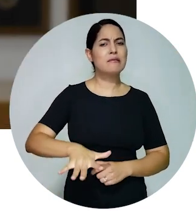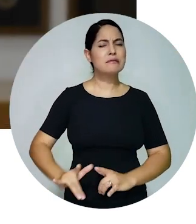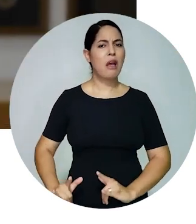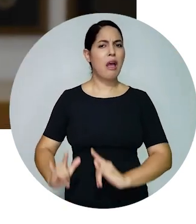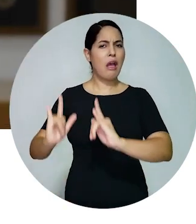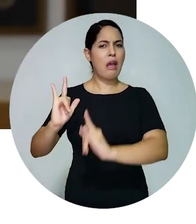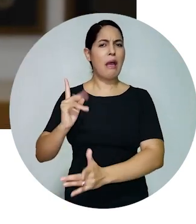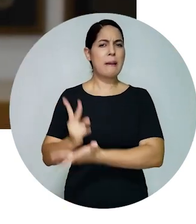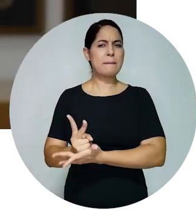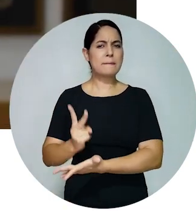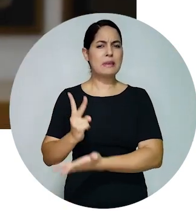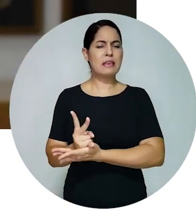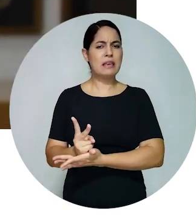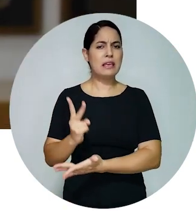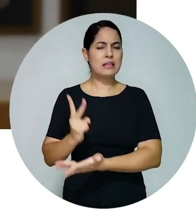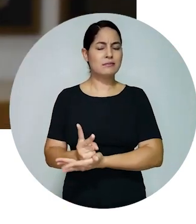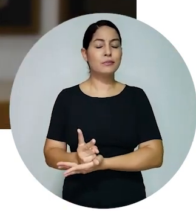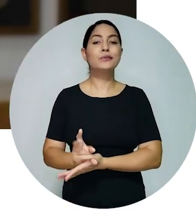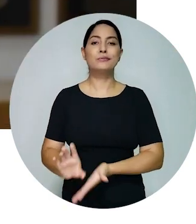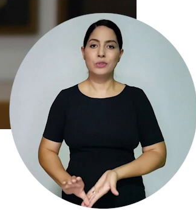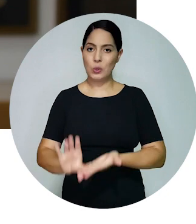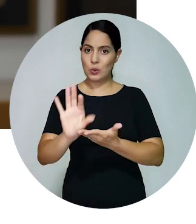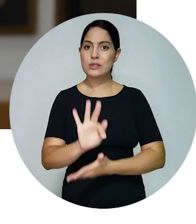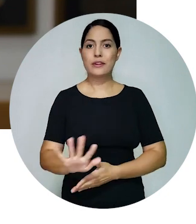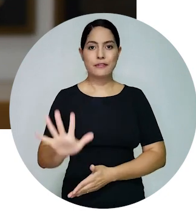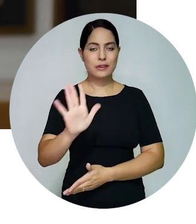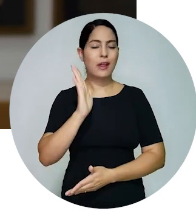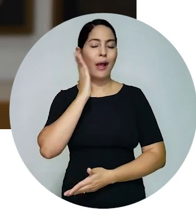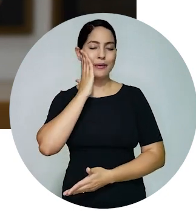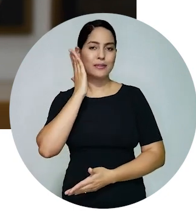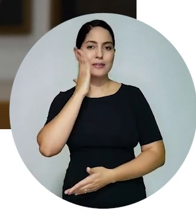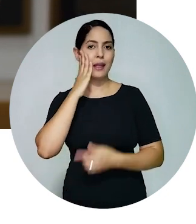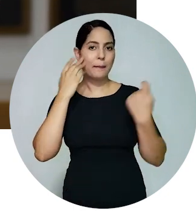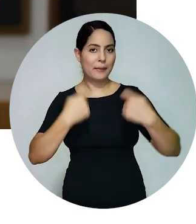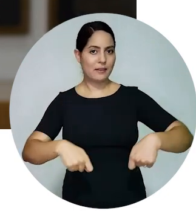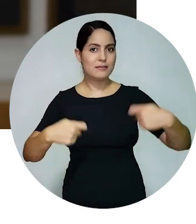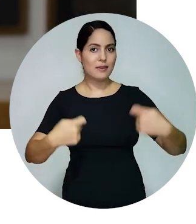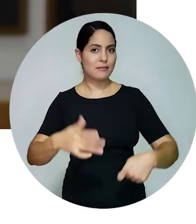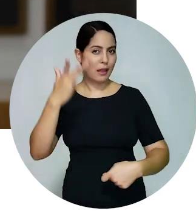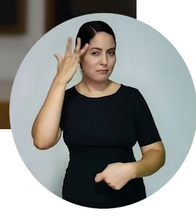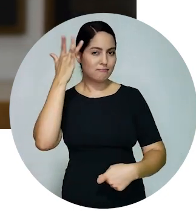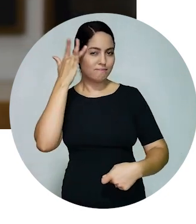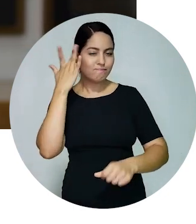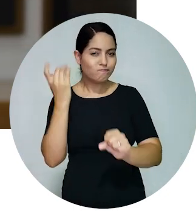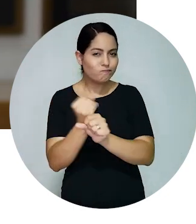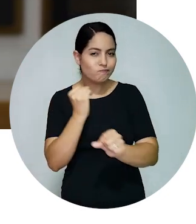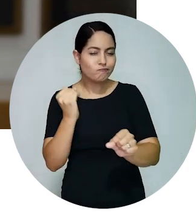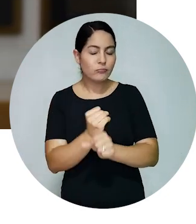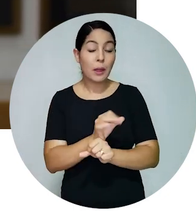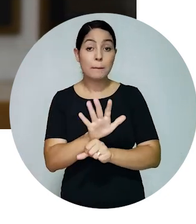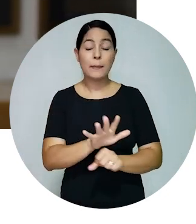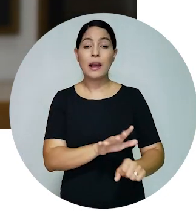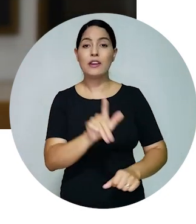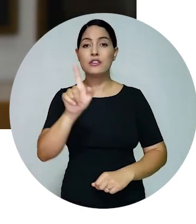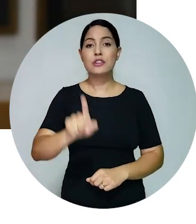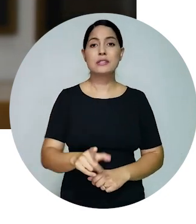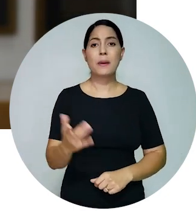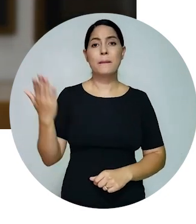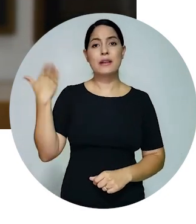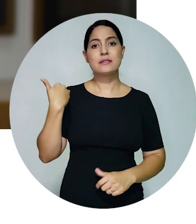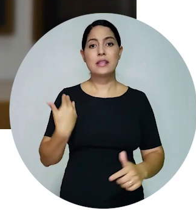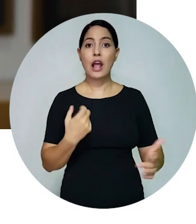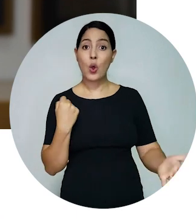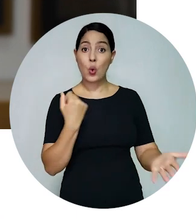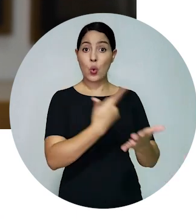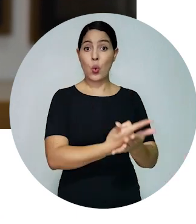da Paraíba ocupa o mesmo espaço físico e que o Conselho Federal reconhece a necessidade da modernização das instalações. Tanto é que a